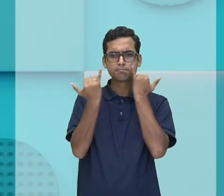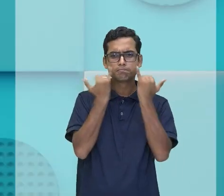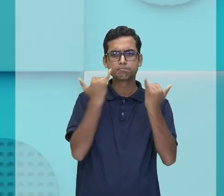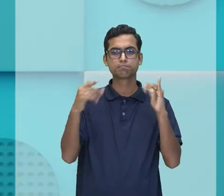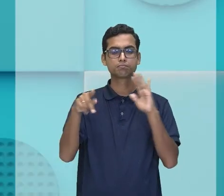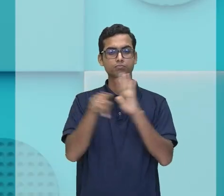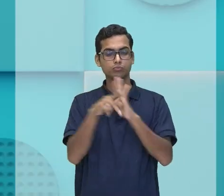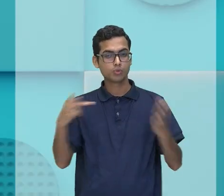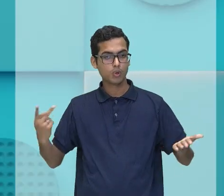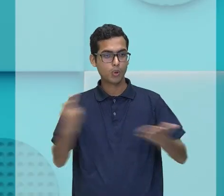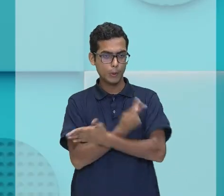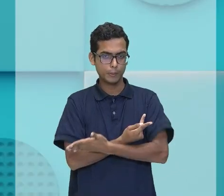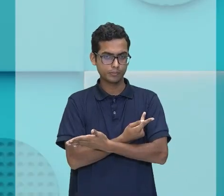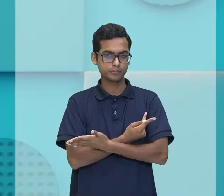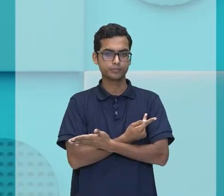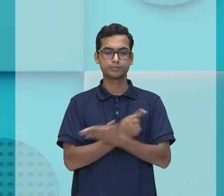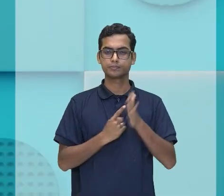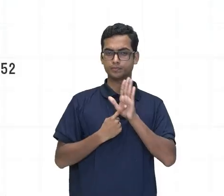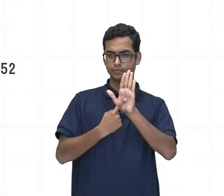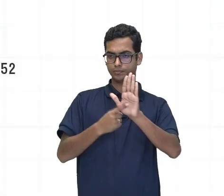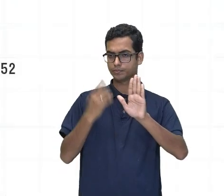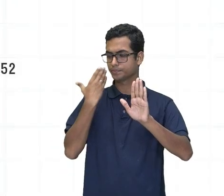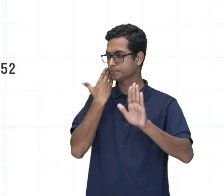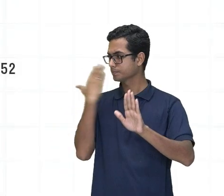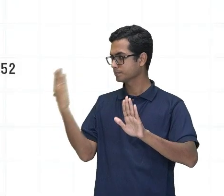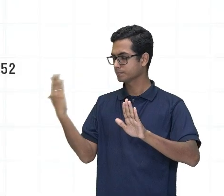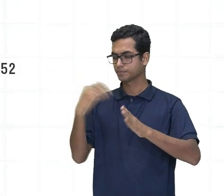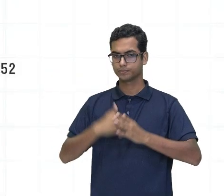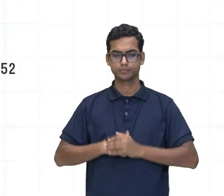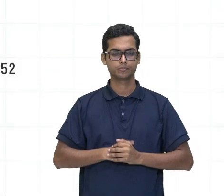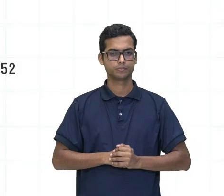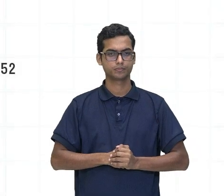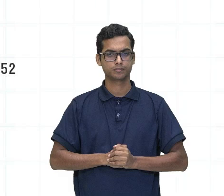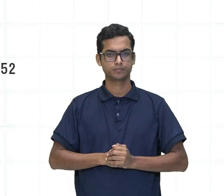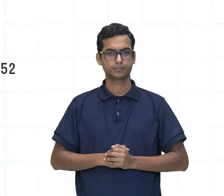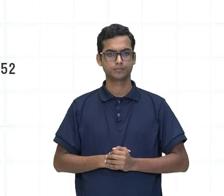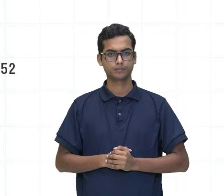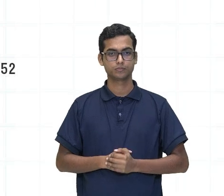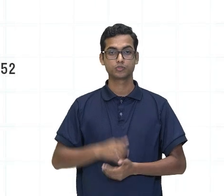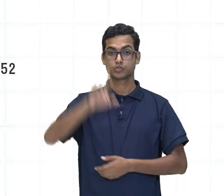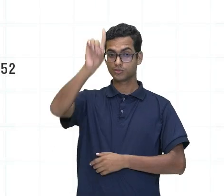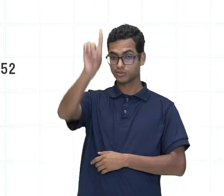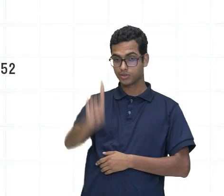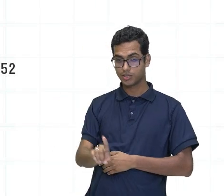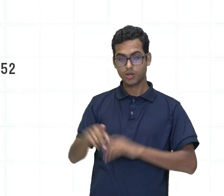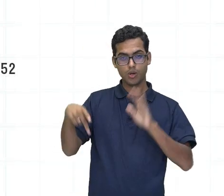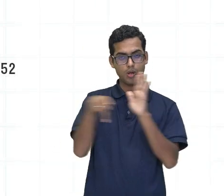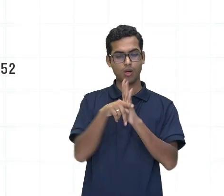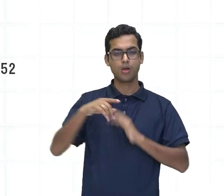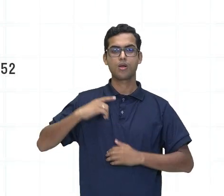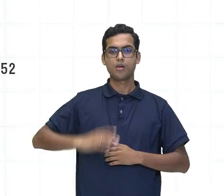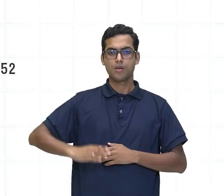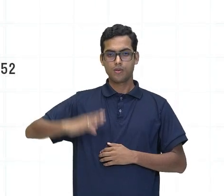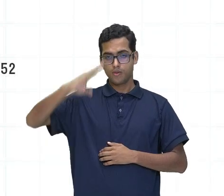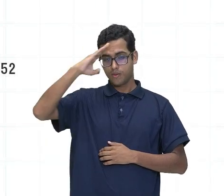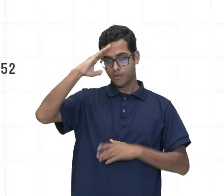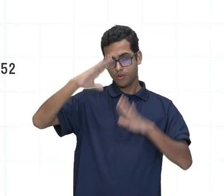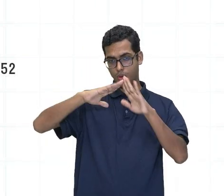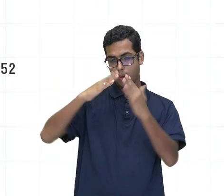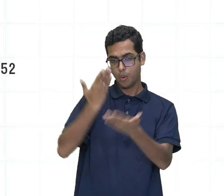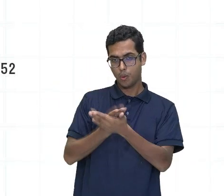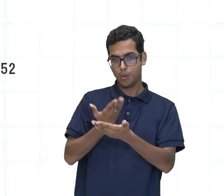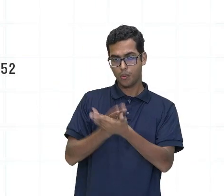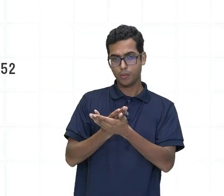que aconteceu, ok? Vamos continuar vendo, olha só. Segundo o diretor de ensino, né, da